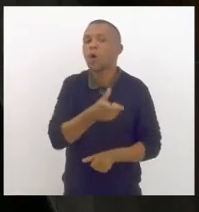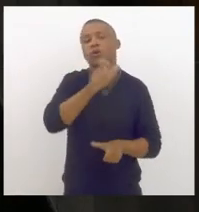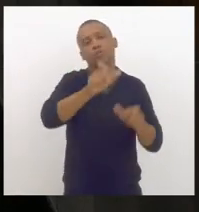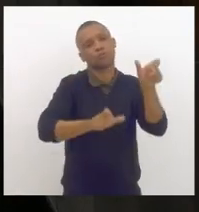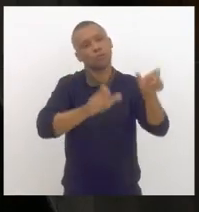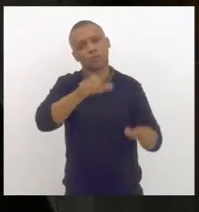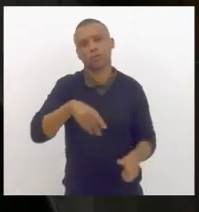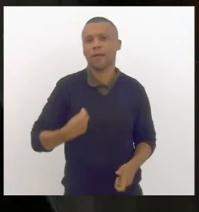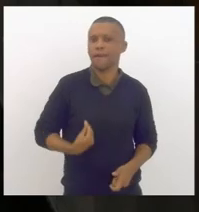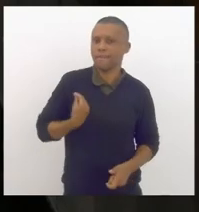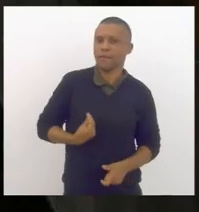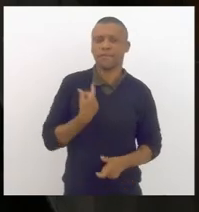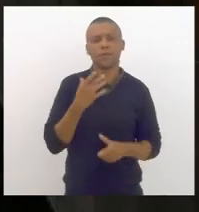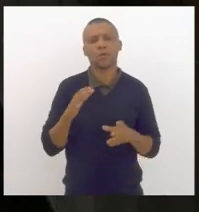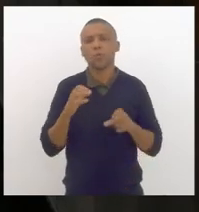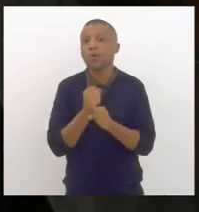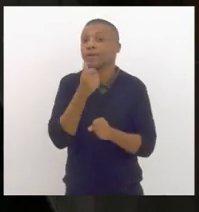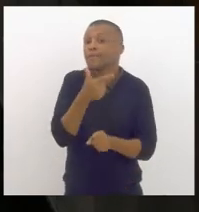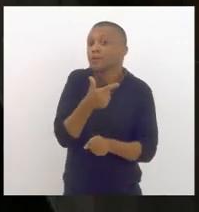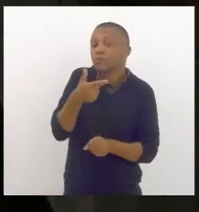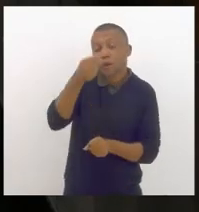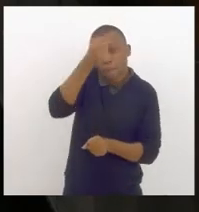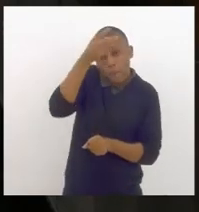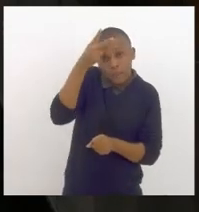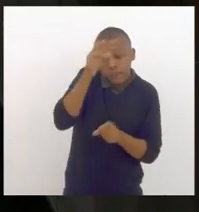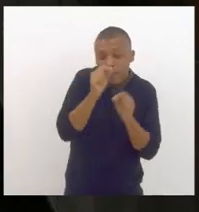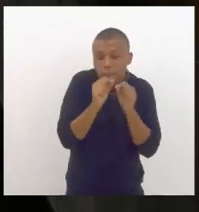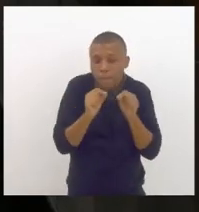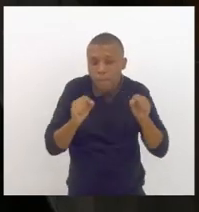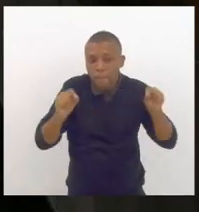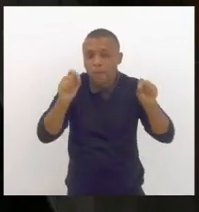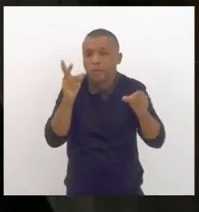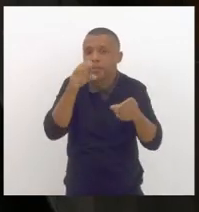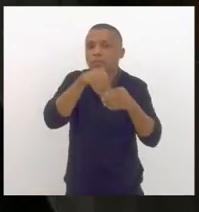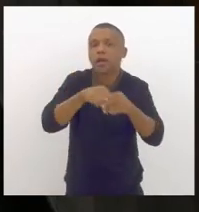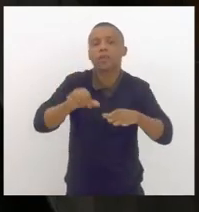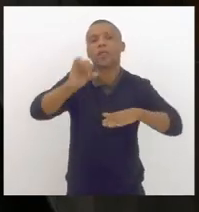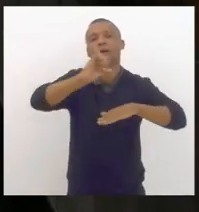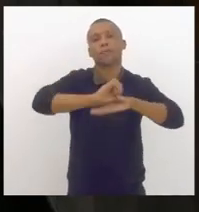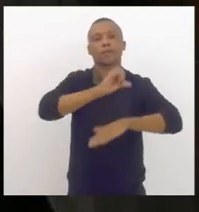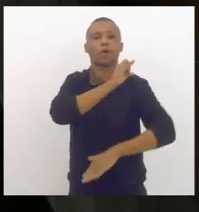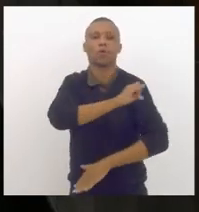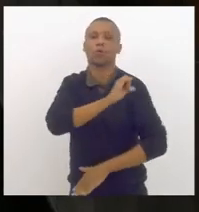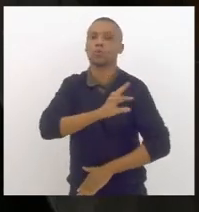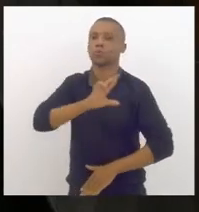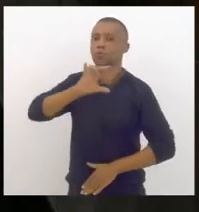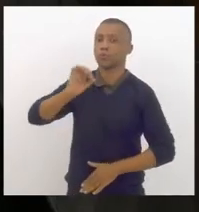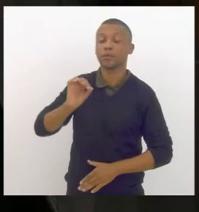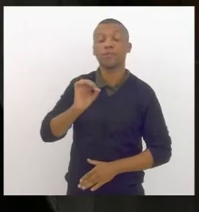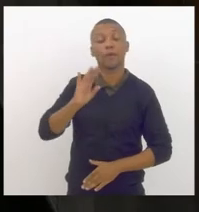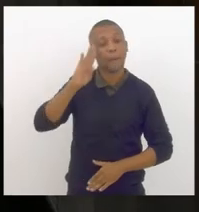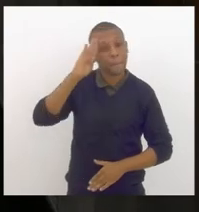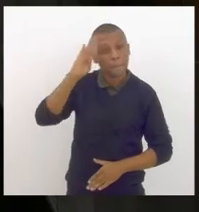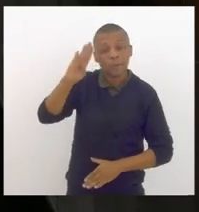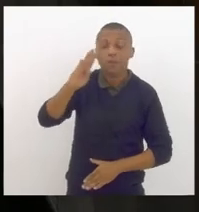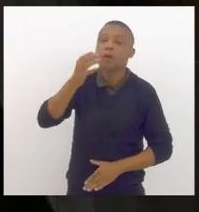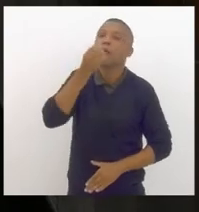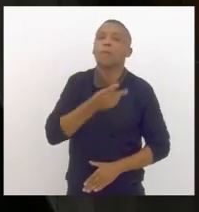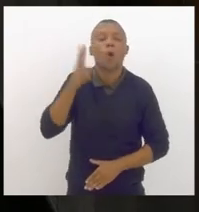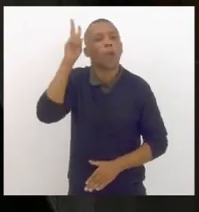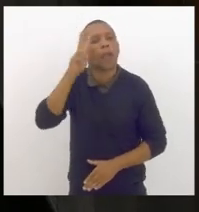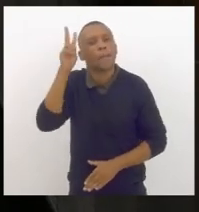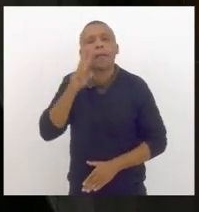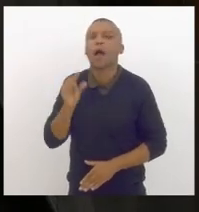em apenas 22 municípios que constituem a região metropolitana. Além disso, é bom lembrar